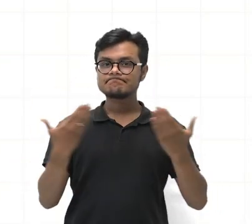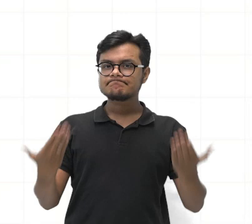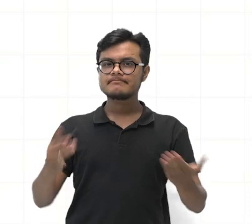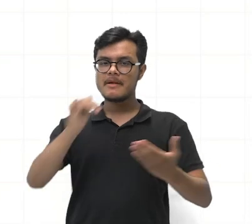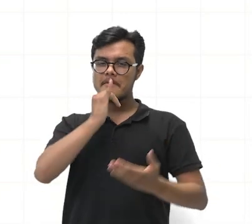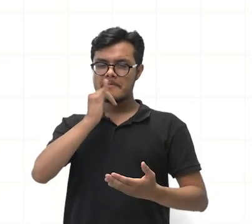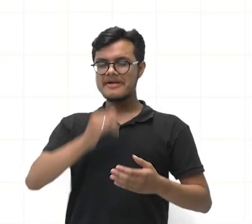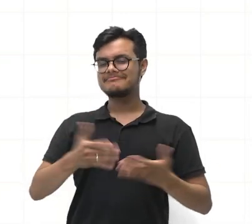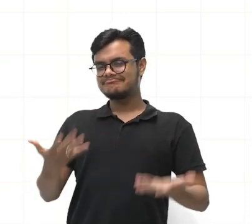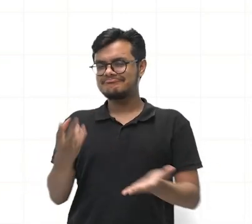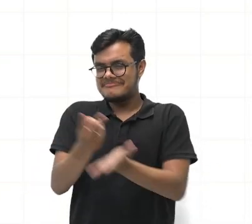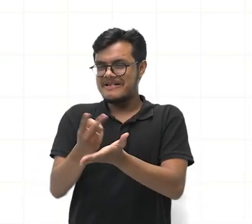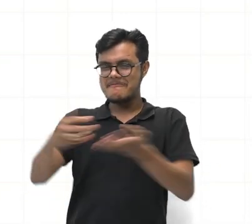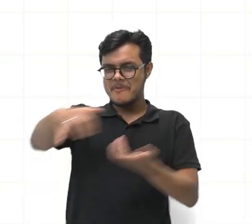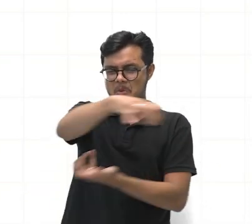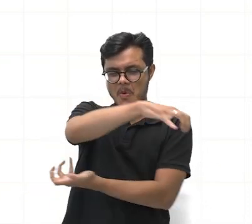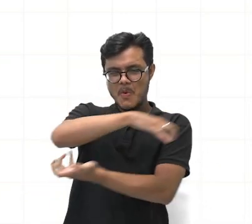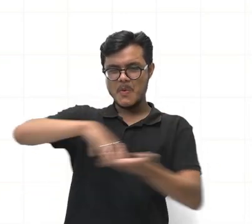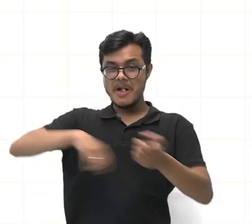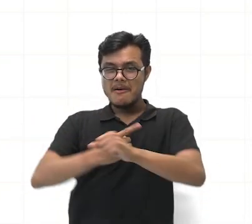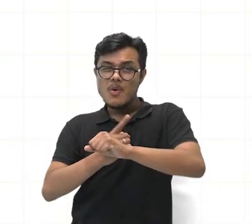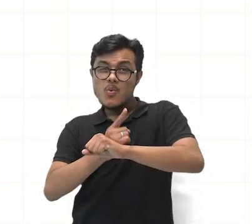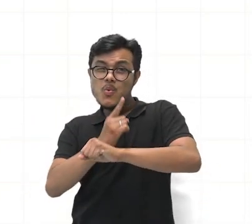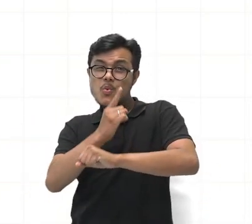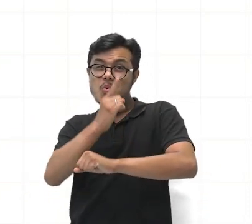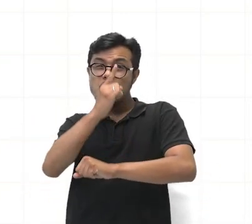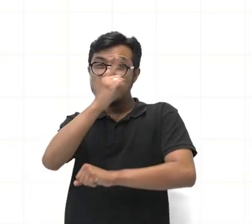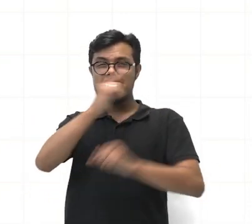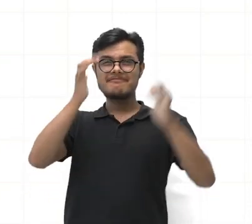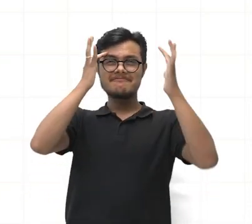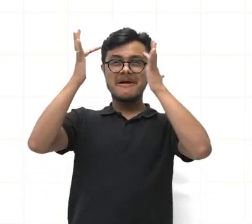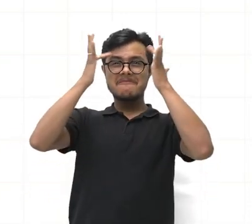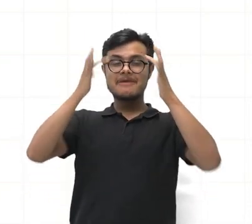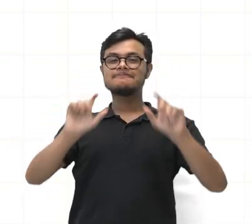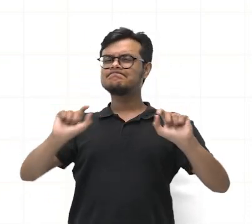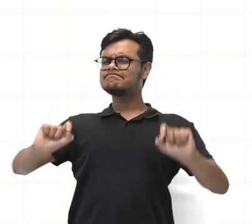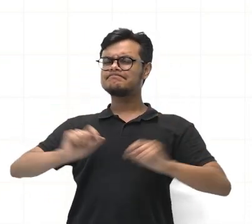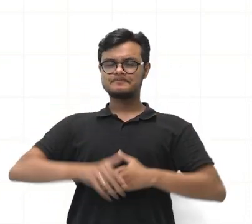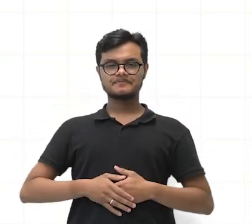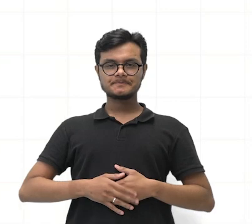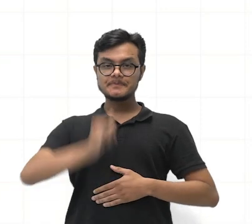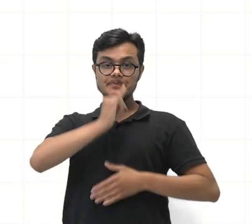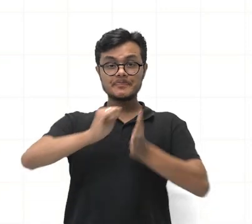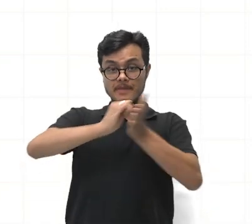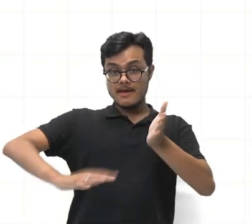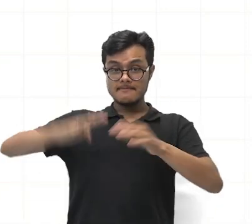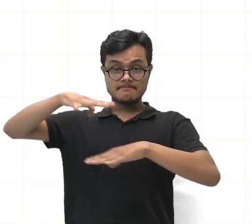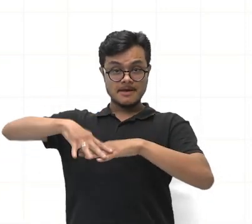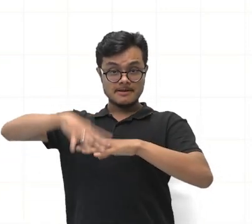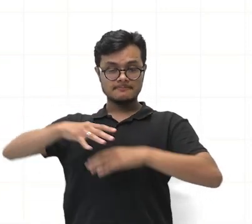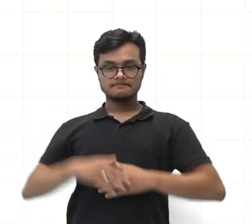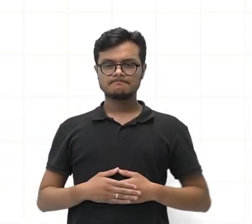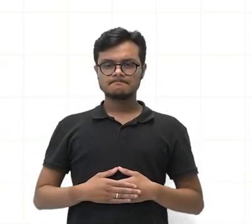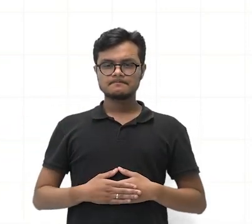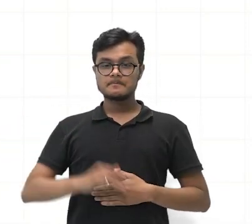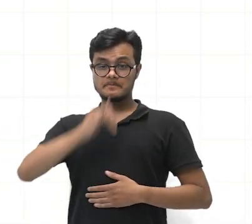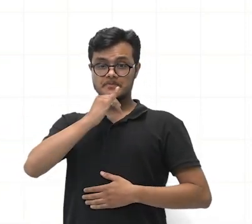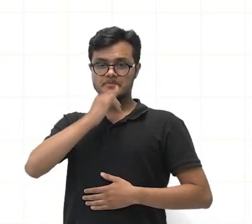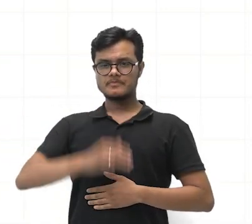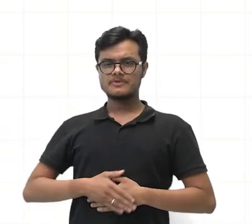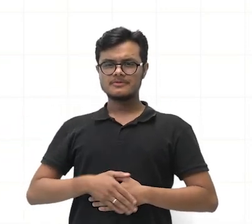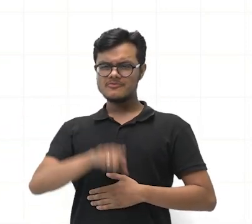continua a viagem aí na sua nave espacial, né, aí no espaço, e aí, olha a seguinte situação. Você já viajou